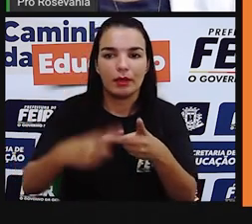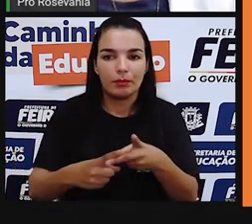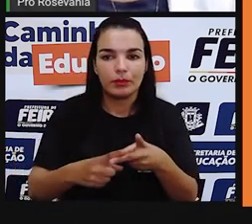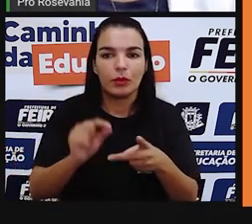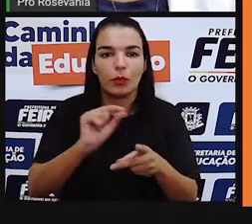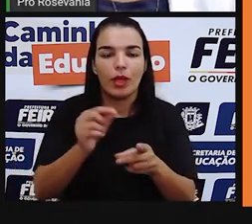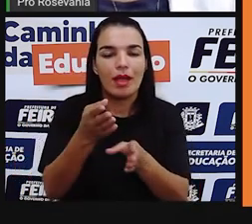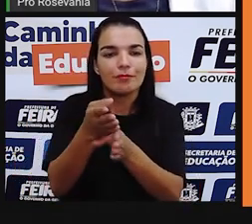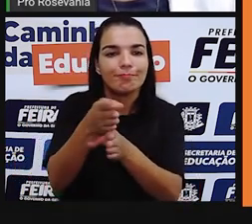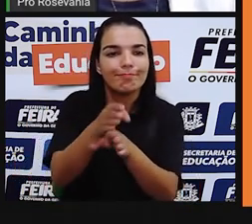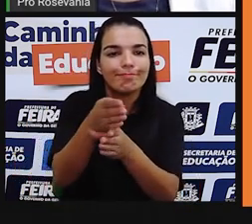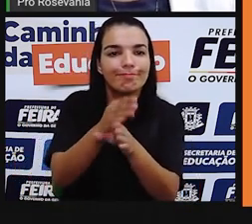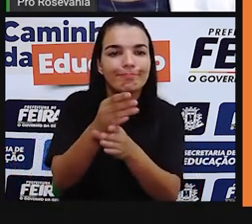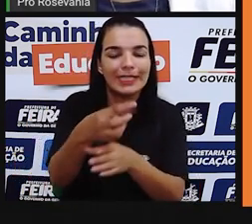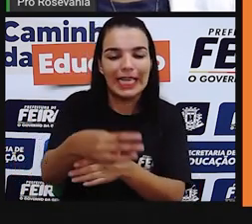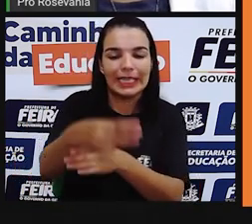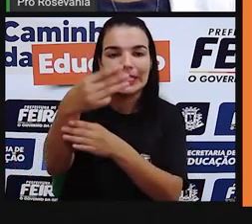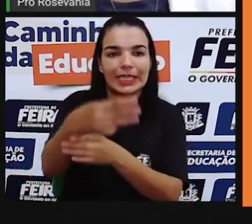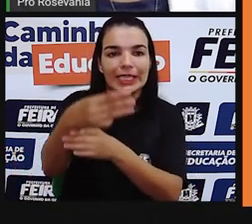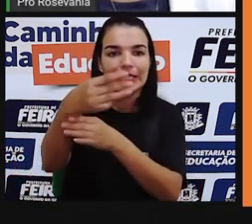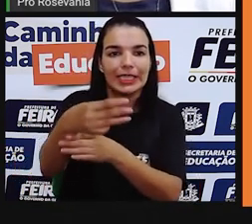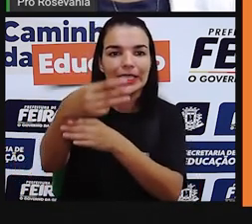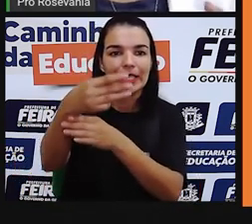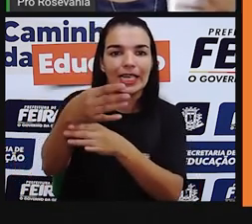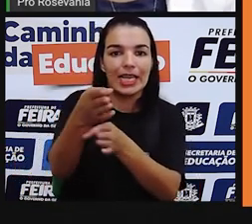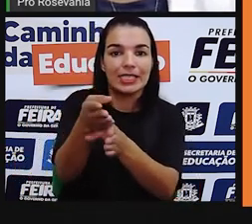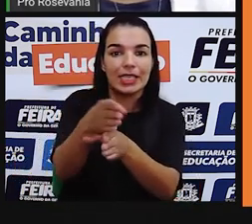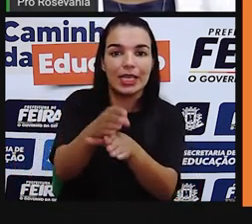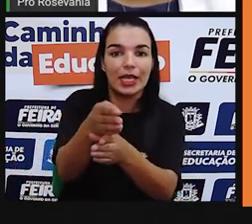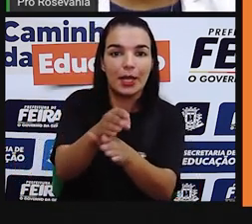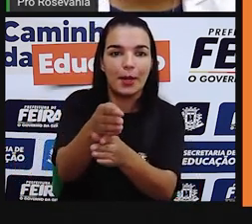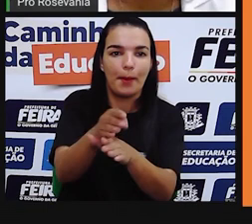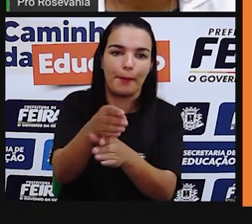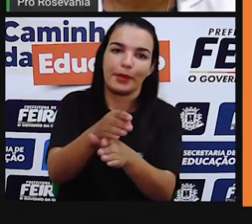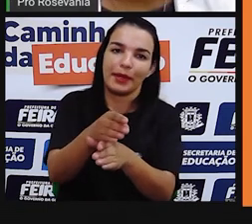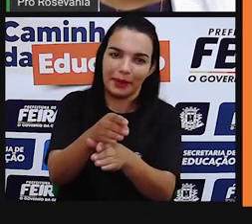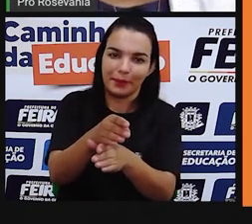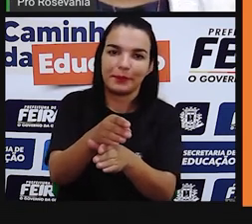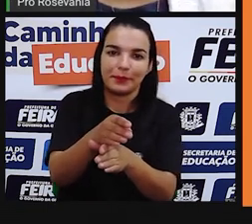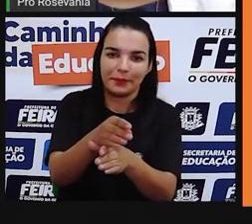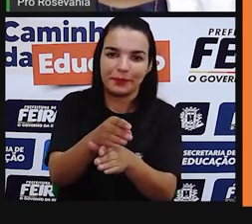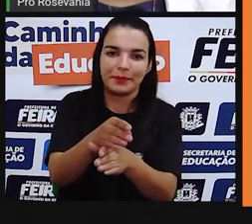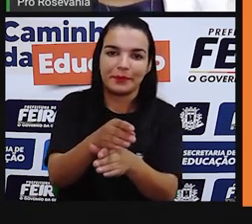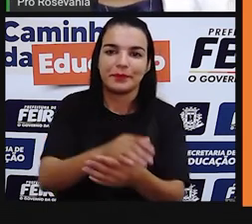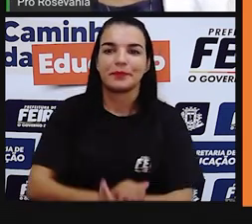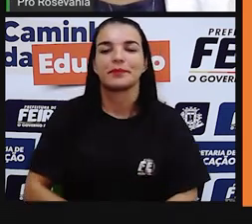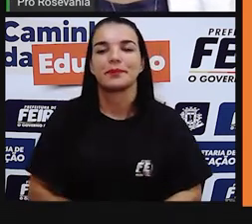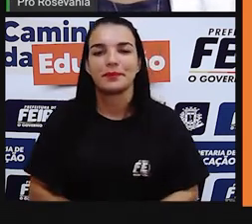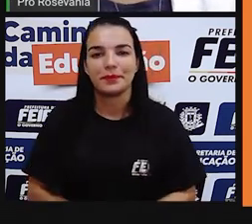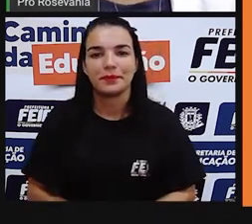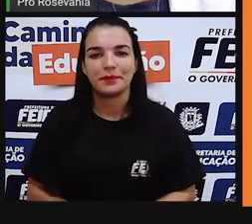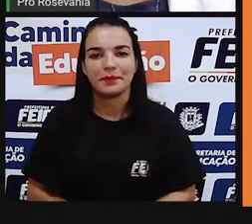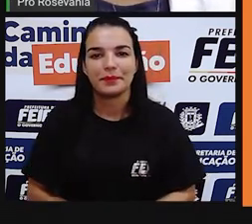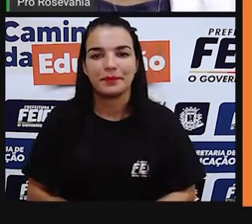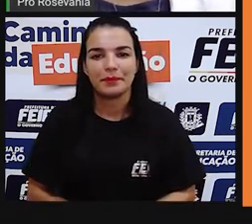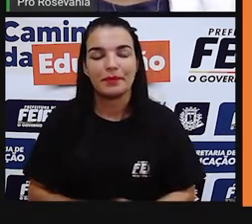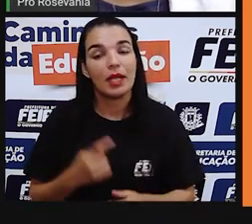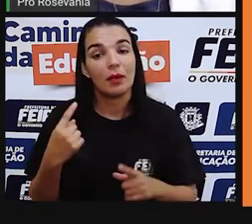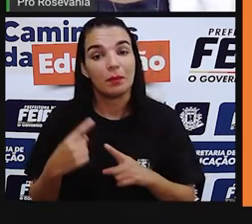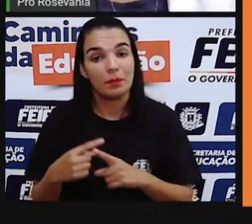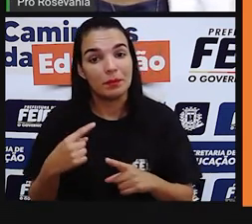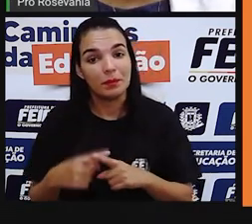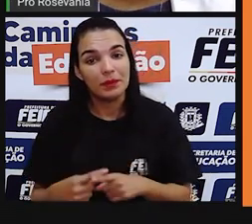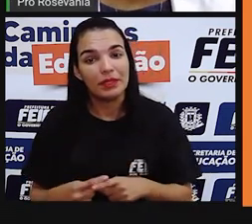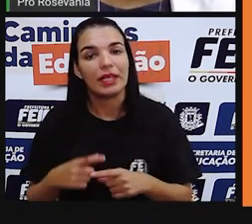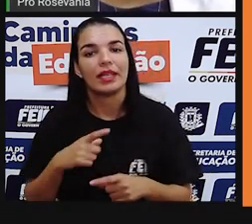trihíbrida, né? No caso dessa trihíbrida, hoje a gente não sabe nem mais dizer que situação é que está, justamente pelo fato